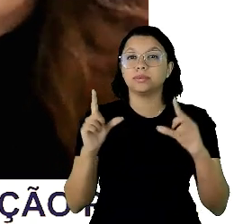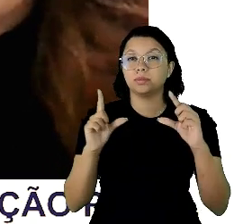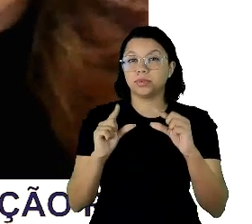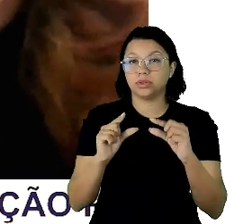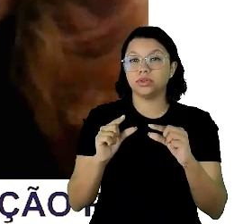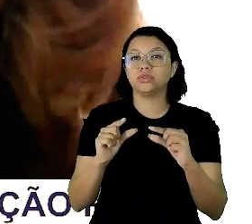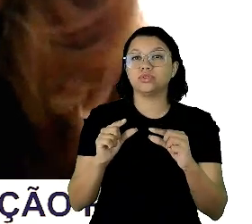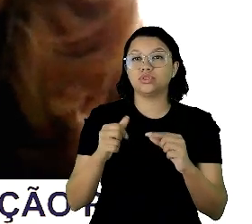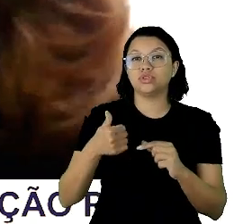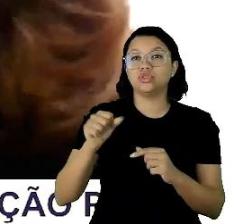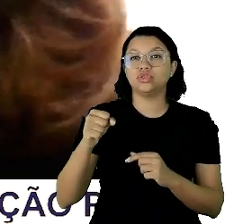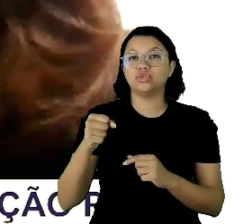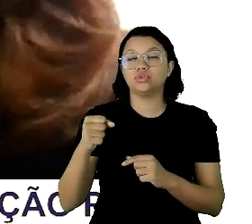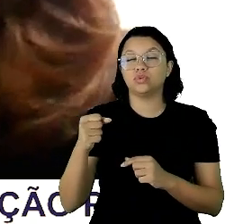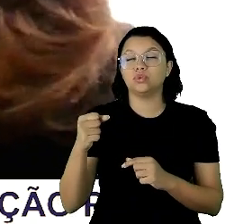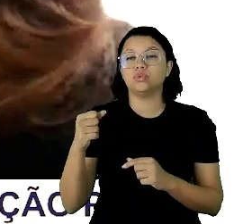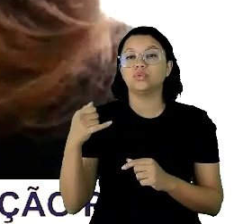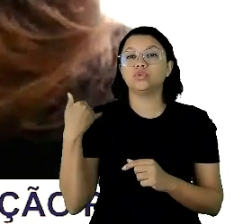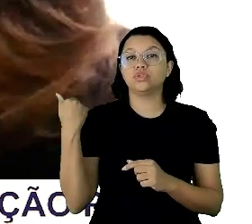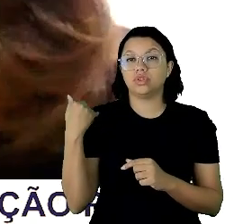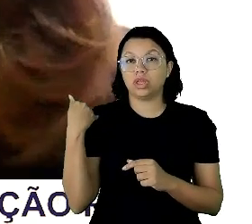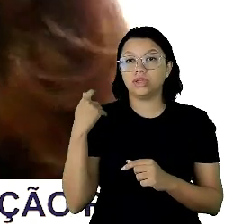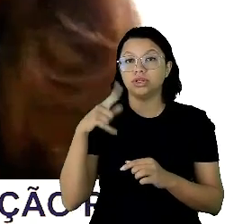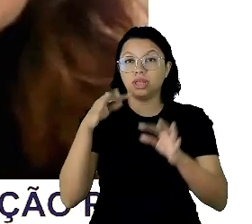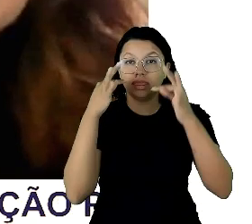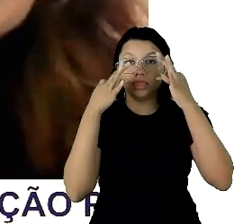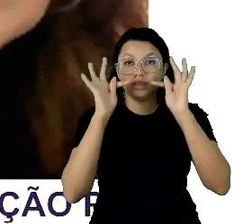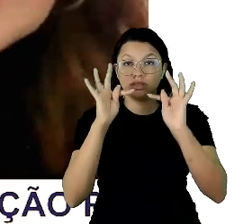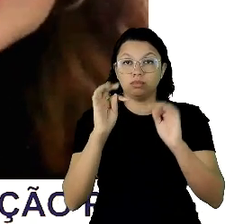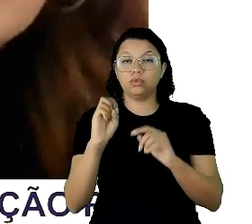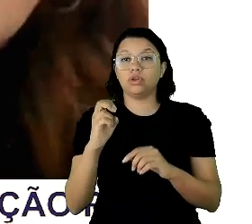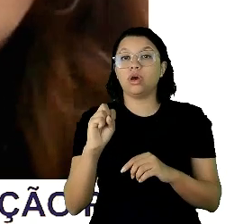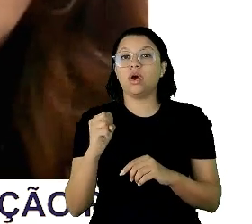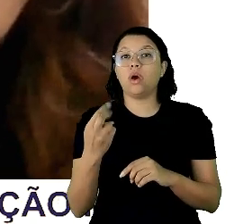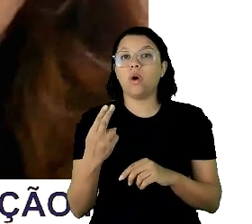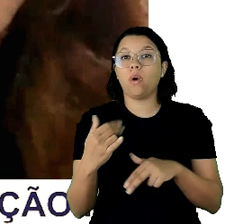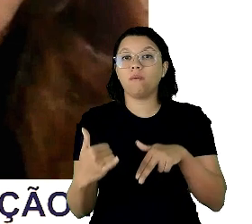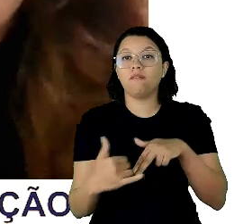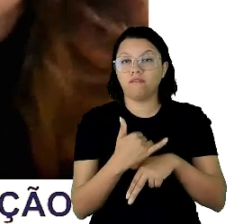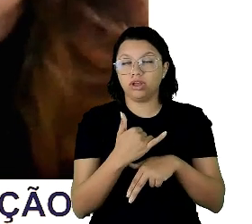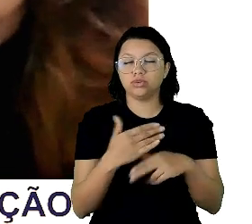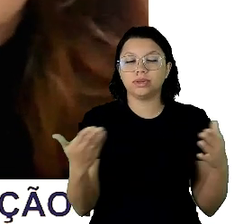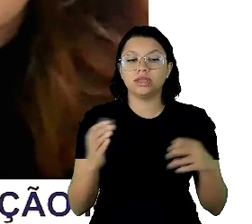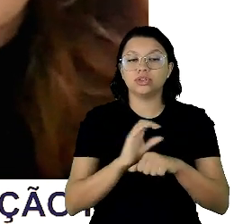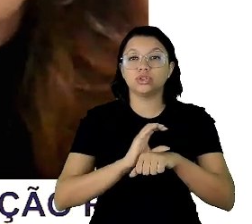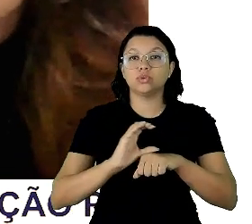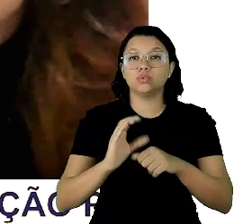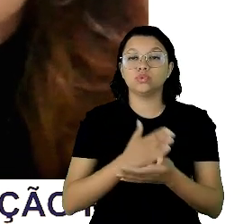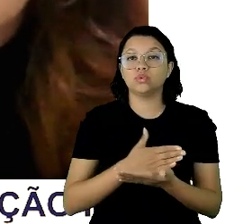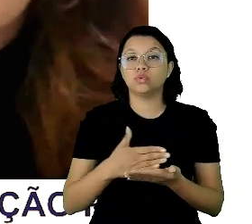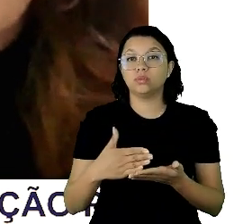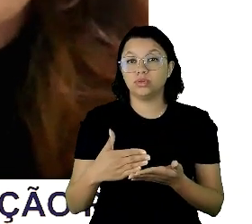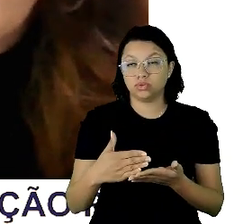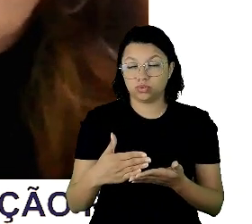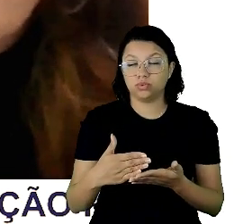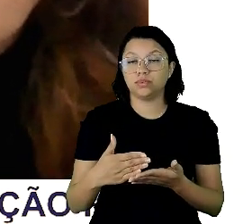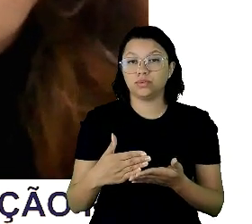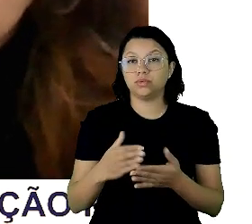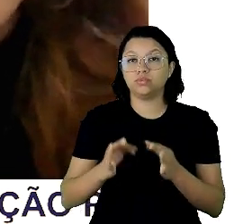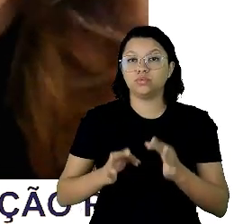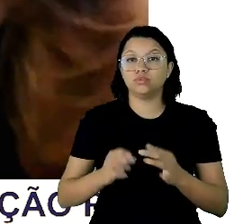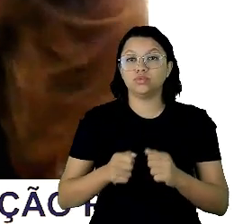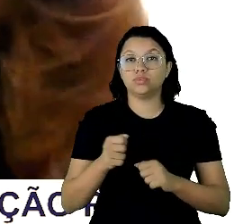tal, esse curso começou com um juiz lá do Tribunal de Justiça do Rio Grande do Sul, que é o desembargador da